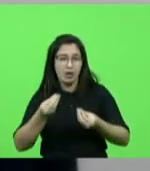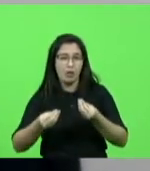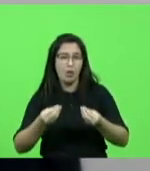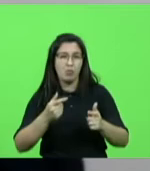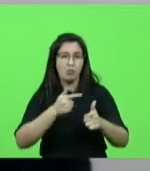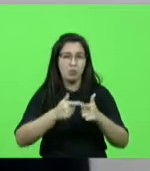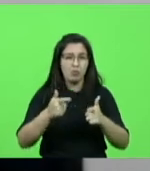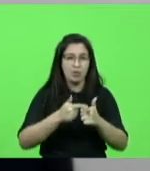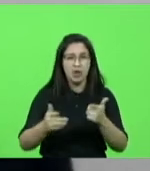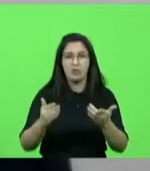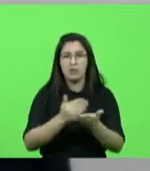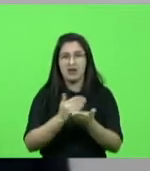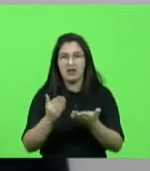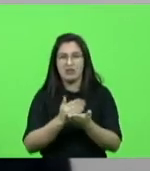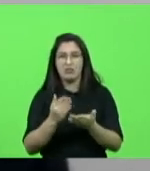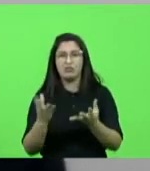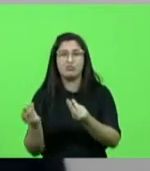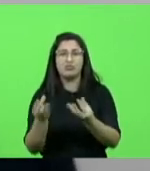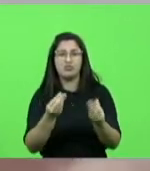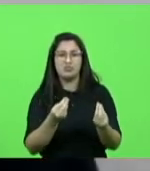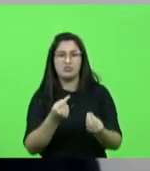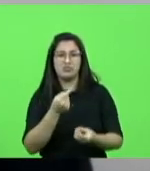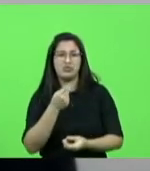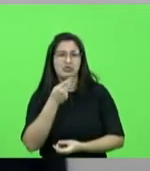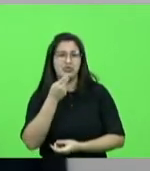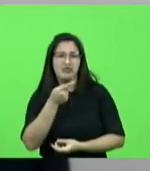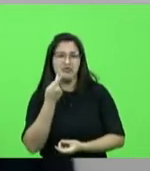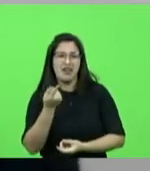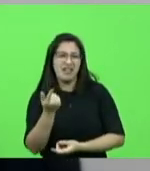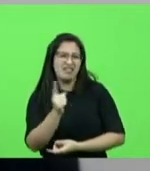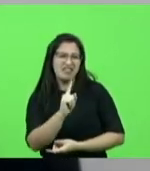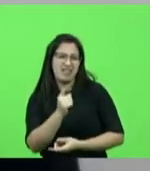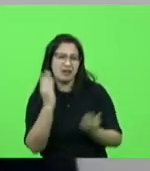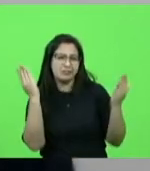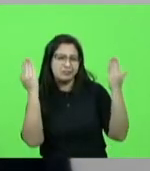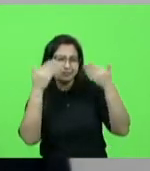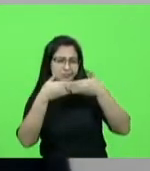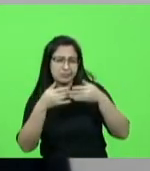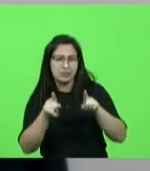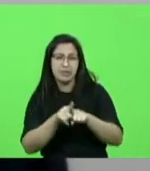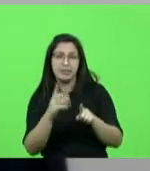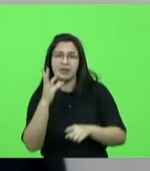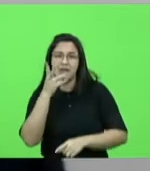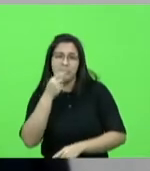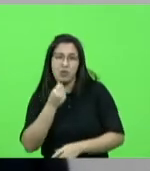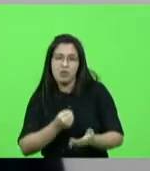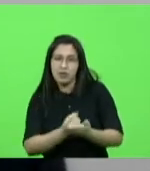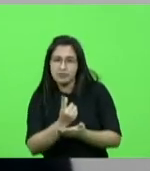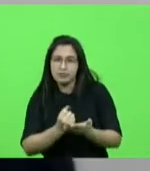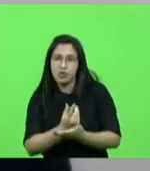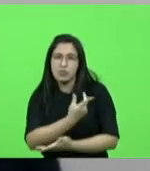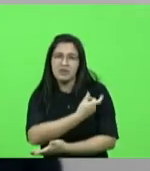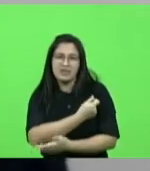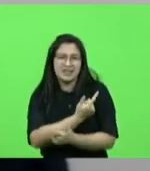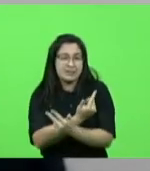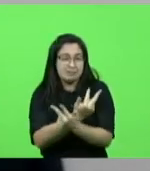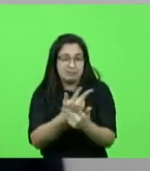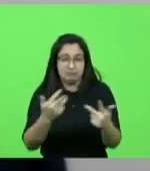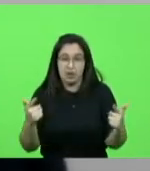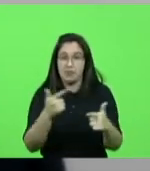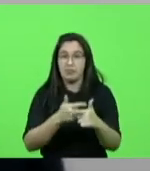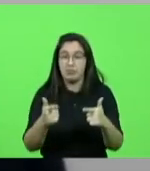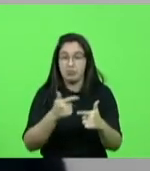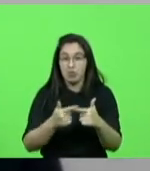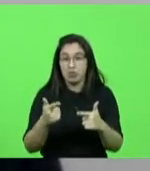com negacionismo, com demora de compra de vacinas e uma série de outros problemas que está levando aí